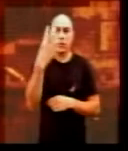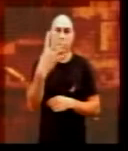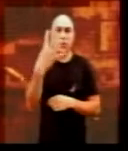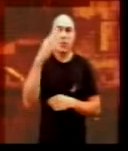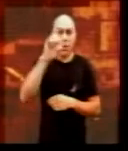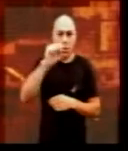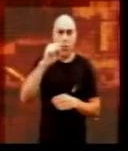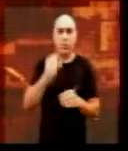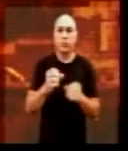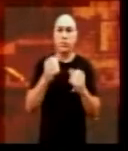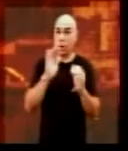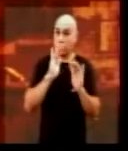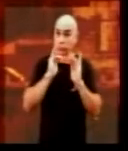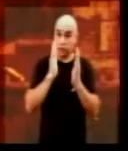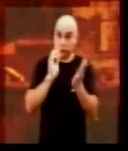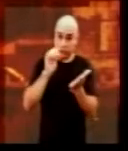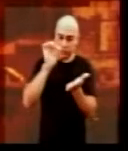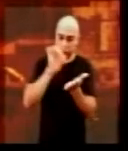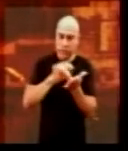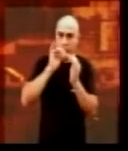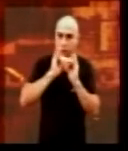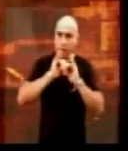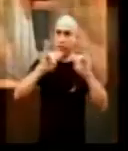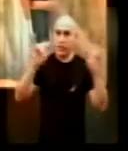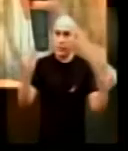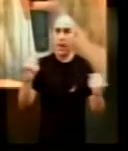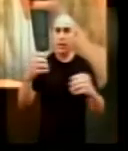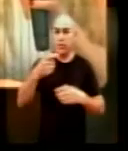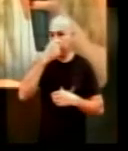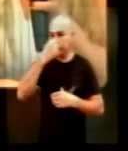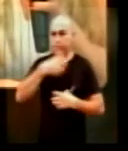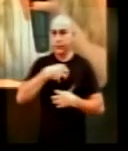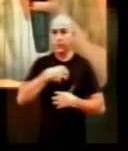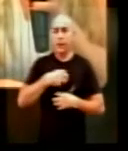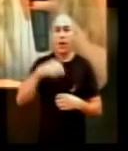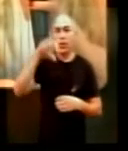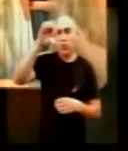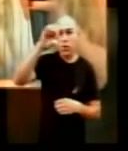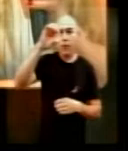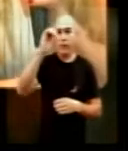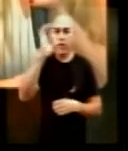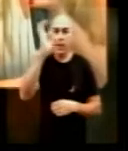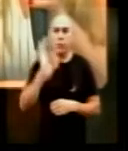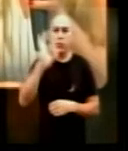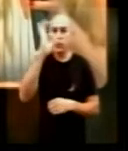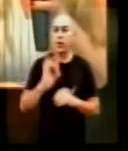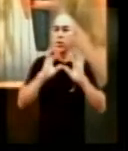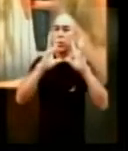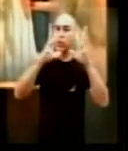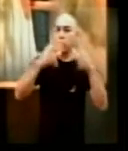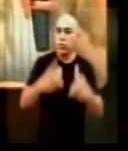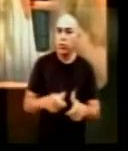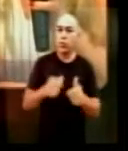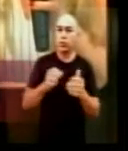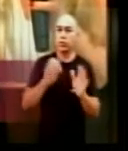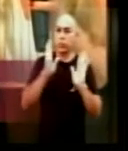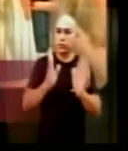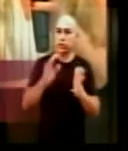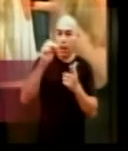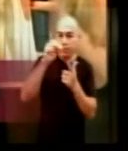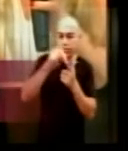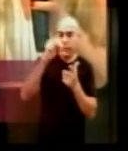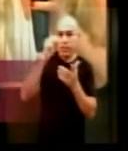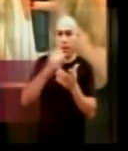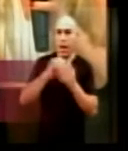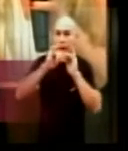95.248 pessoas notificadas com estado gripal, representando 90% de tudo que foi notificado. Nós temos